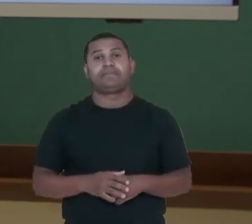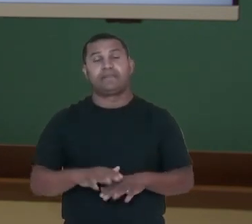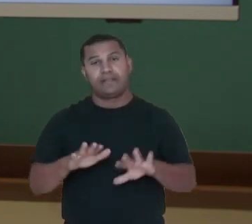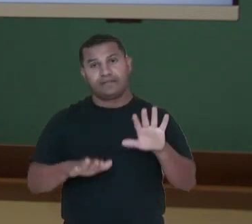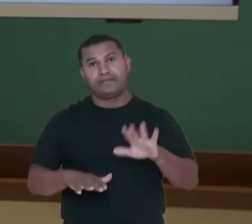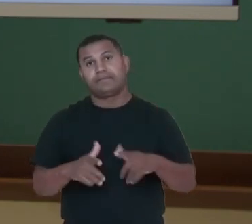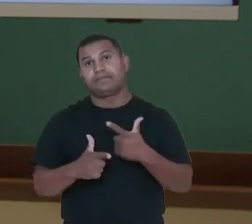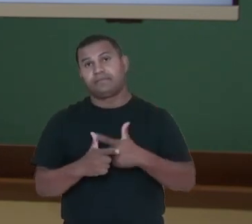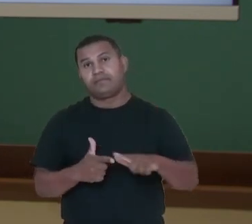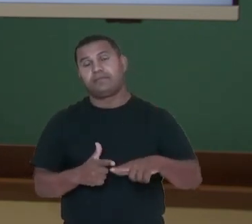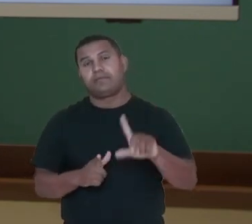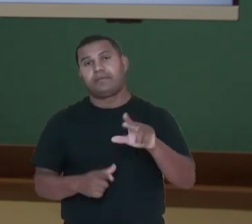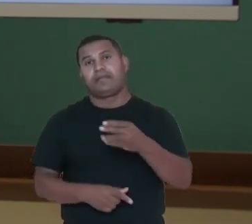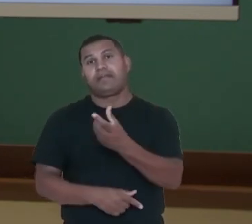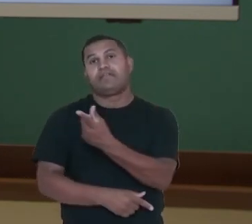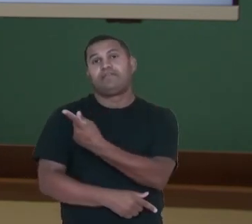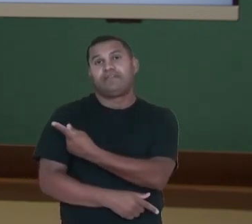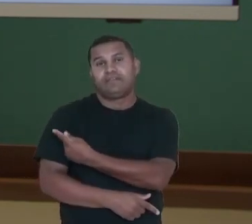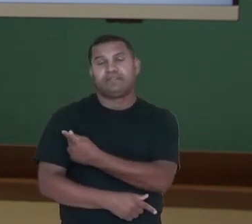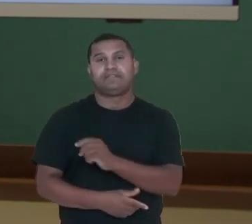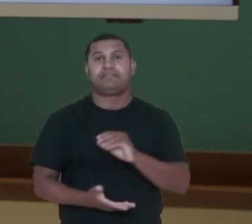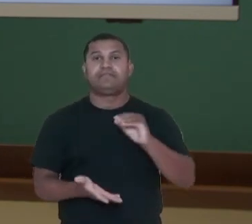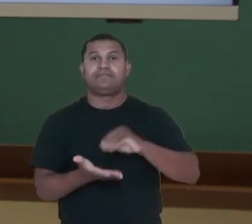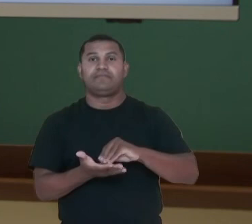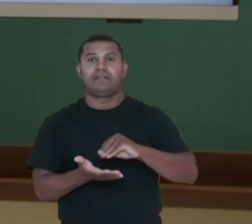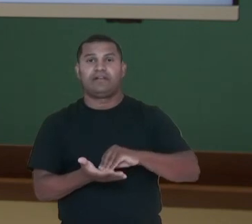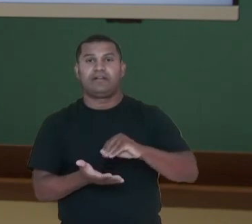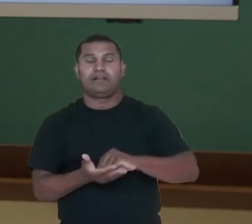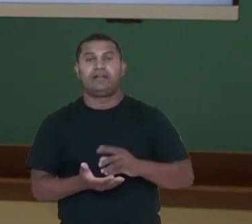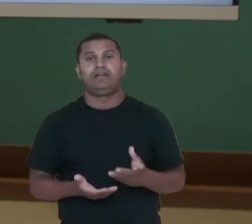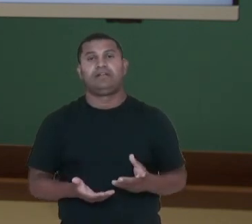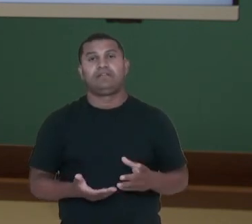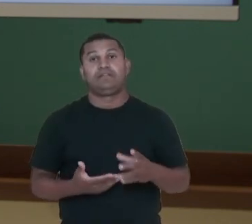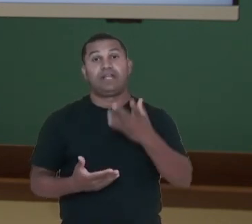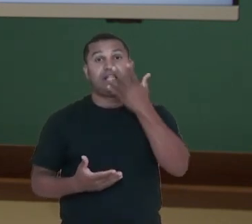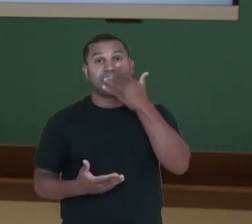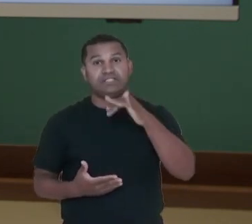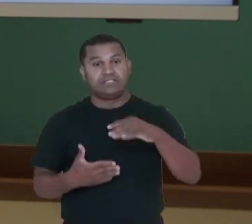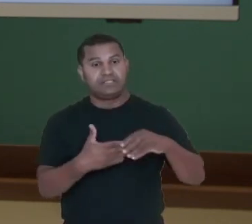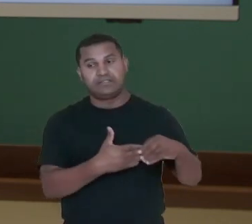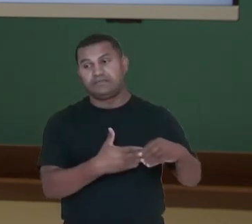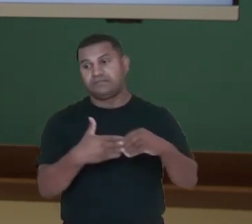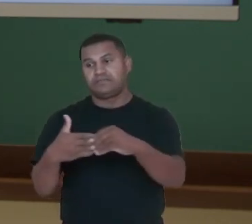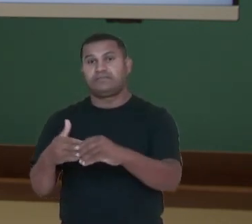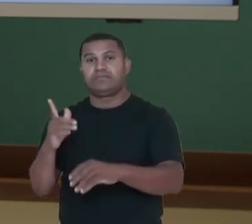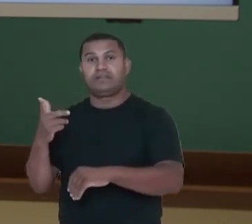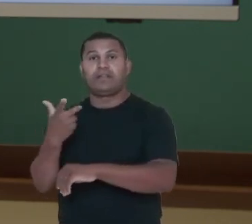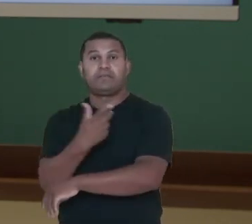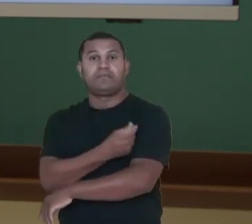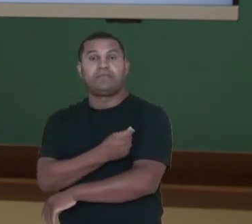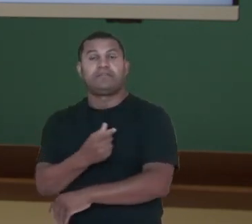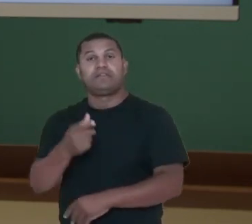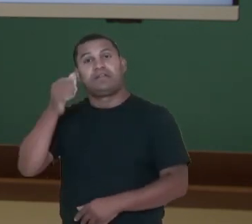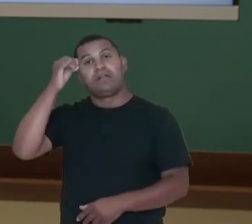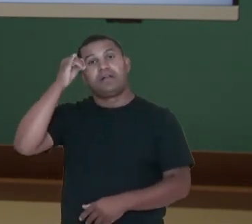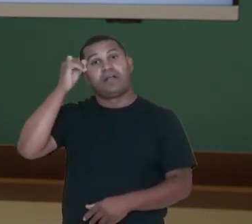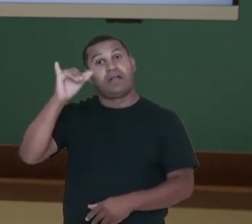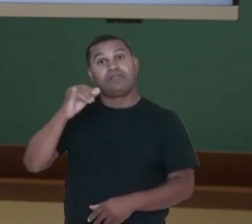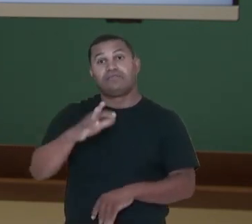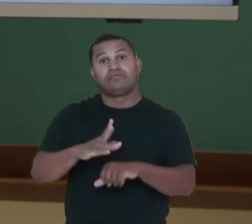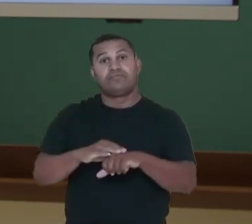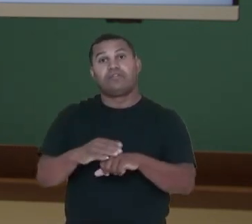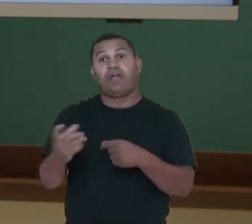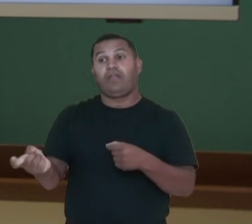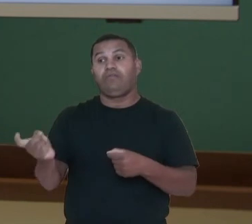né? Não tem mais sarampo, então não levavam, as pessoas não tomavam mais a vacina. Isso fez com que surgissem